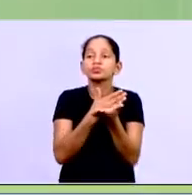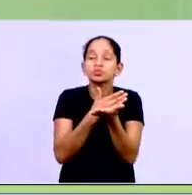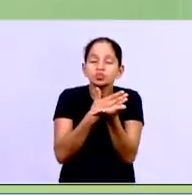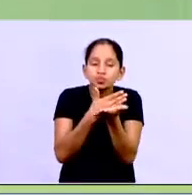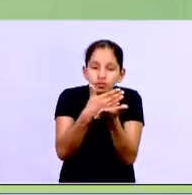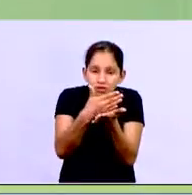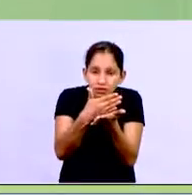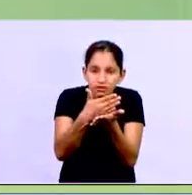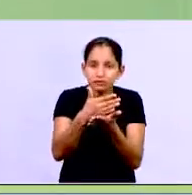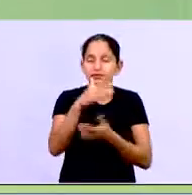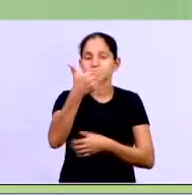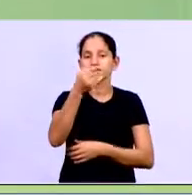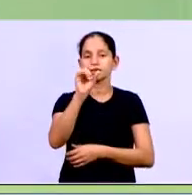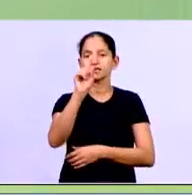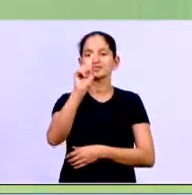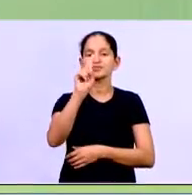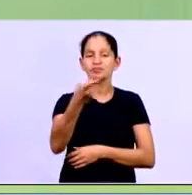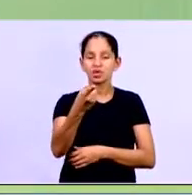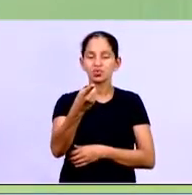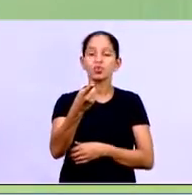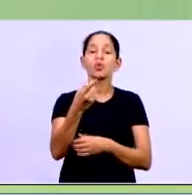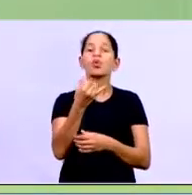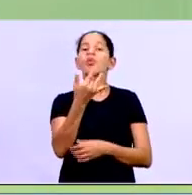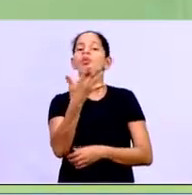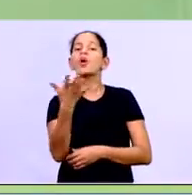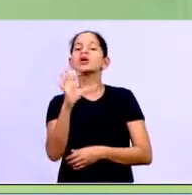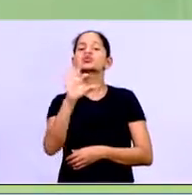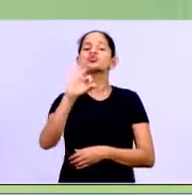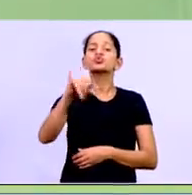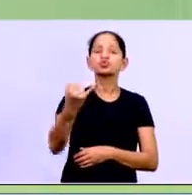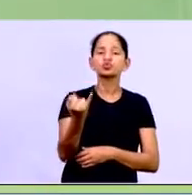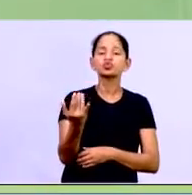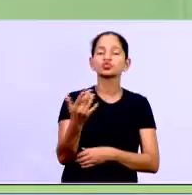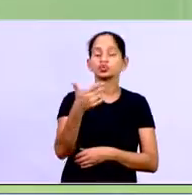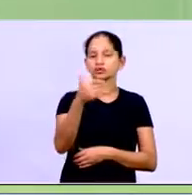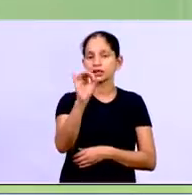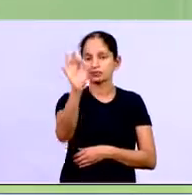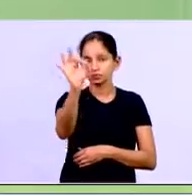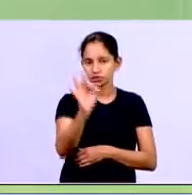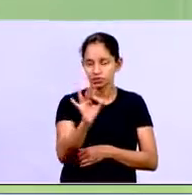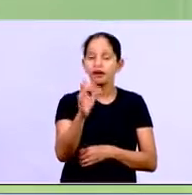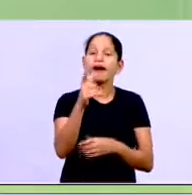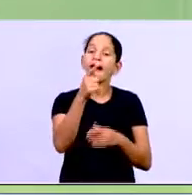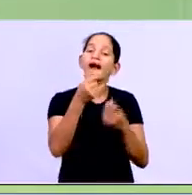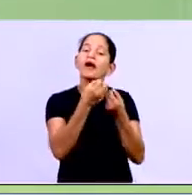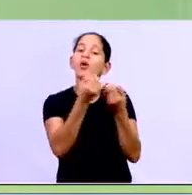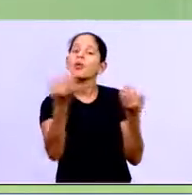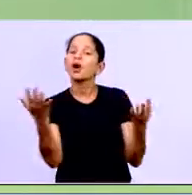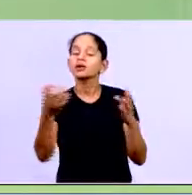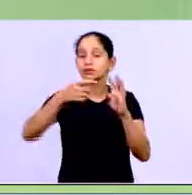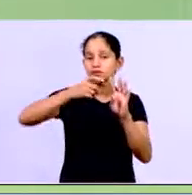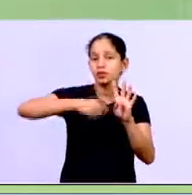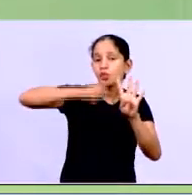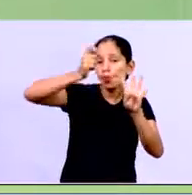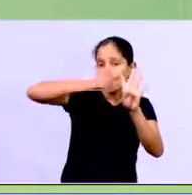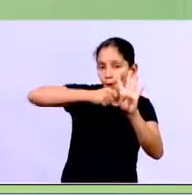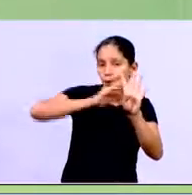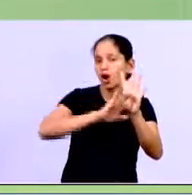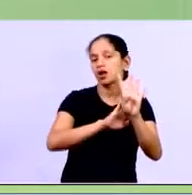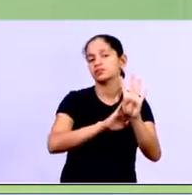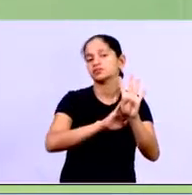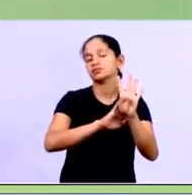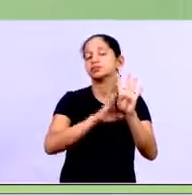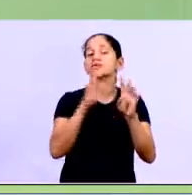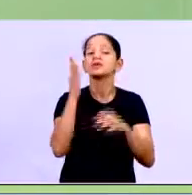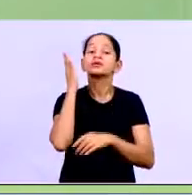mil. A taxa de juros envolvida nesse financiamento, 10%. Número de parcelas, 4. Primeira coisa